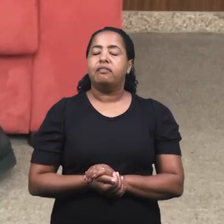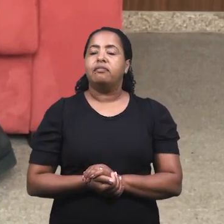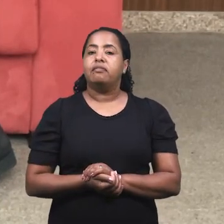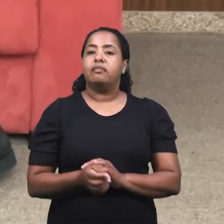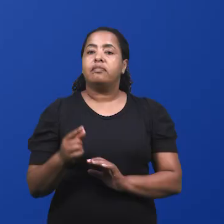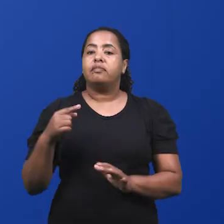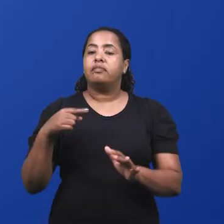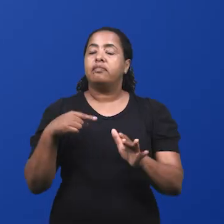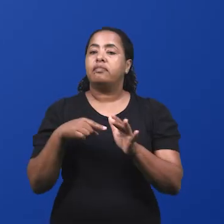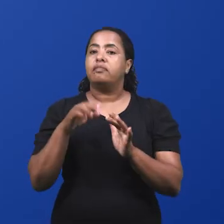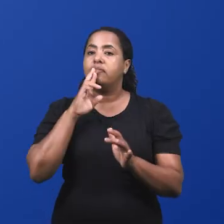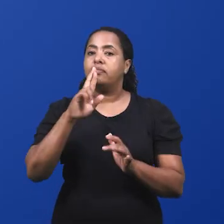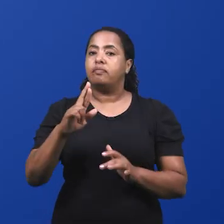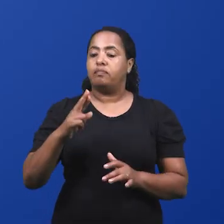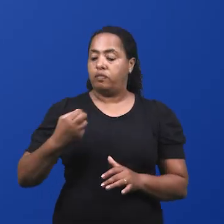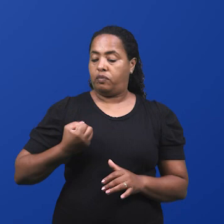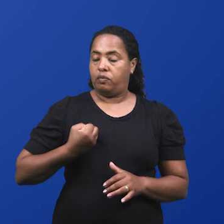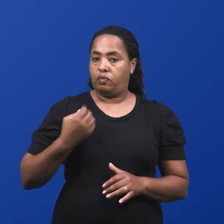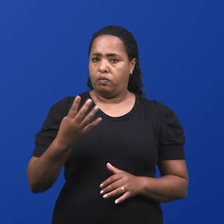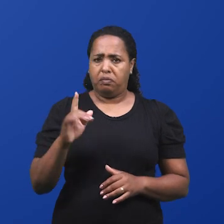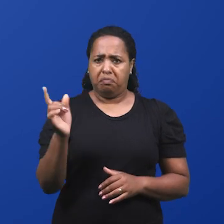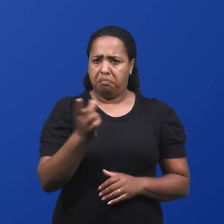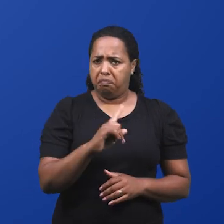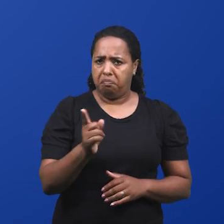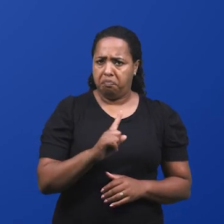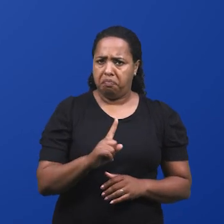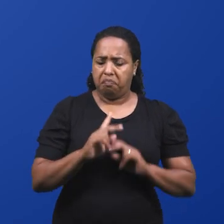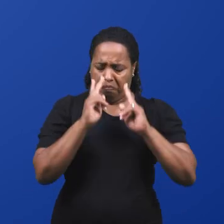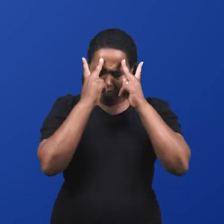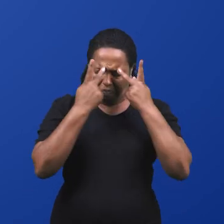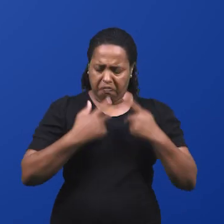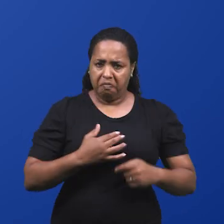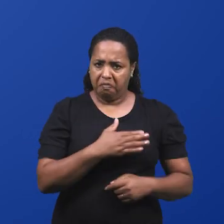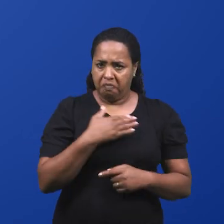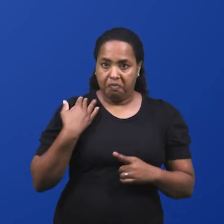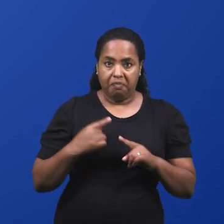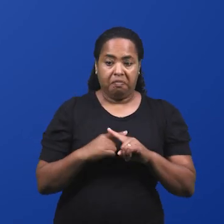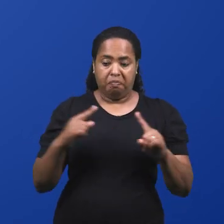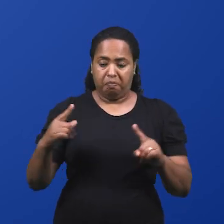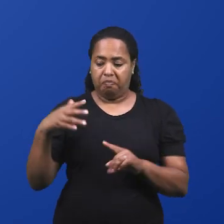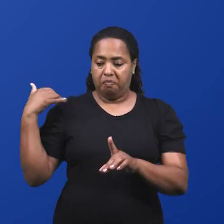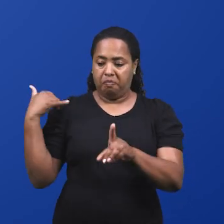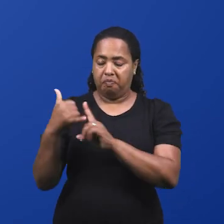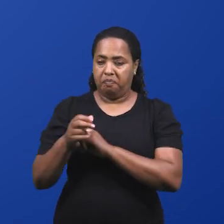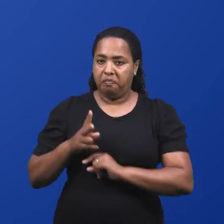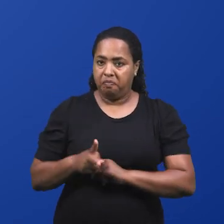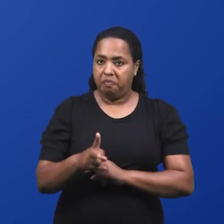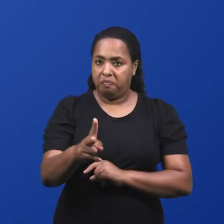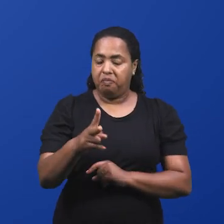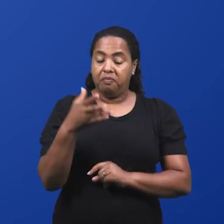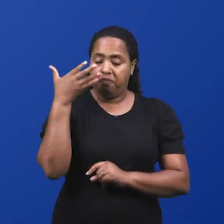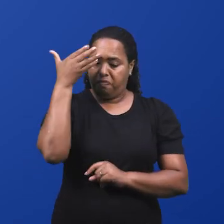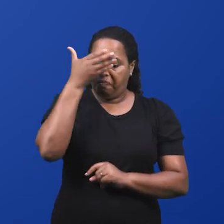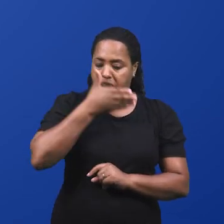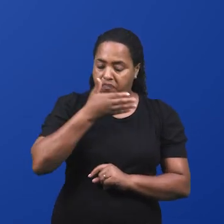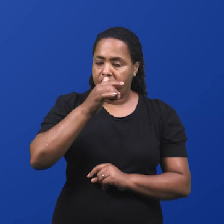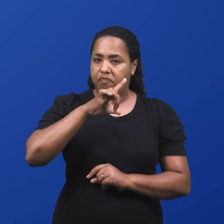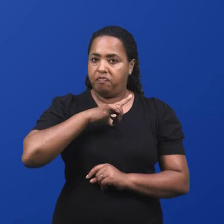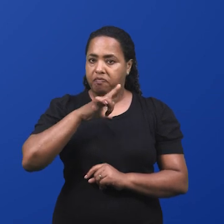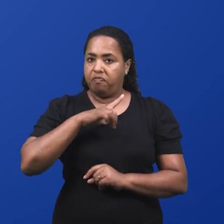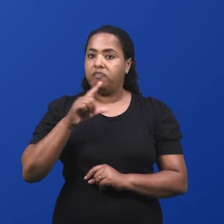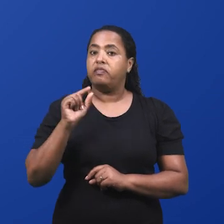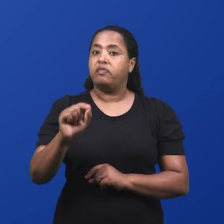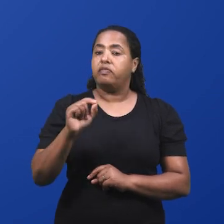prestar atenção. A resposta da número 4 é não. Morre o homem, mas a profecia continua. E